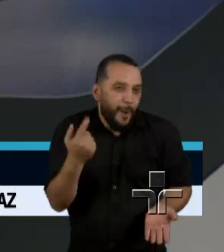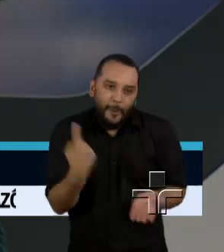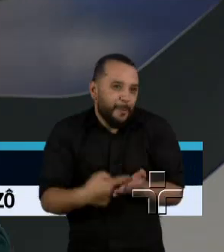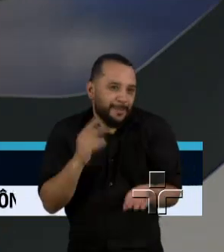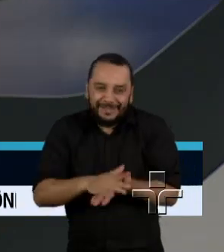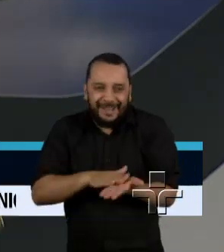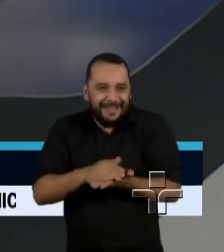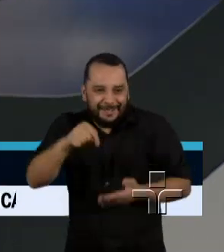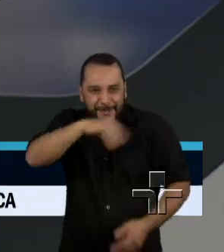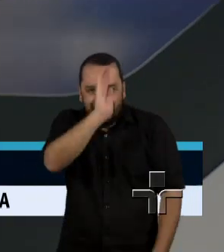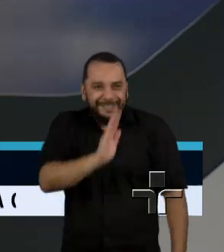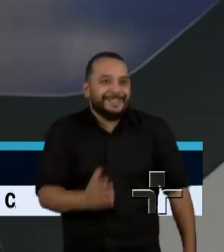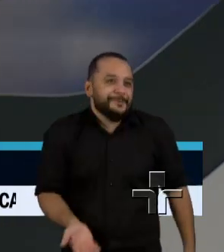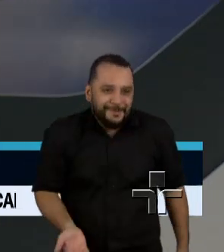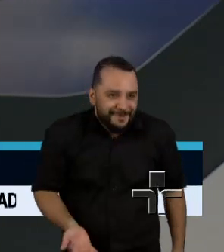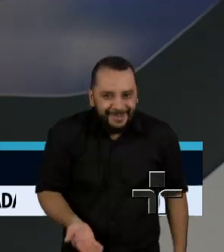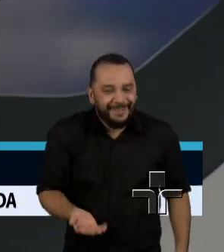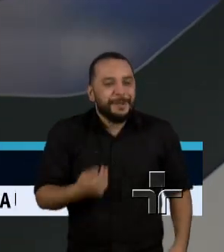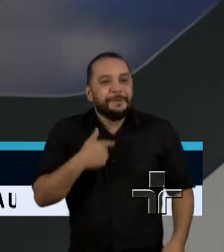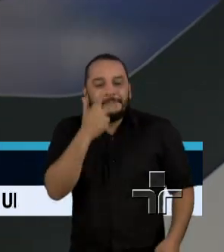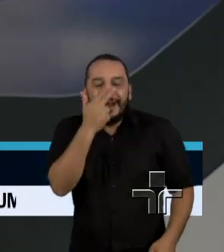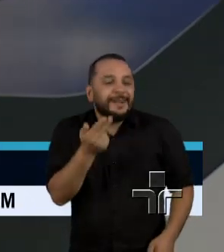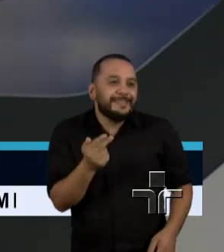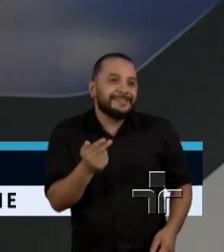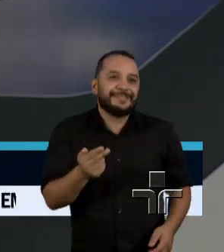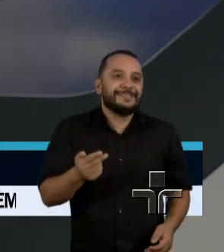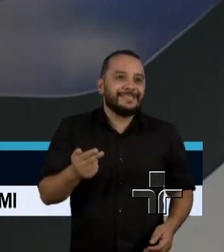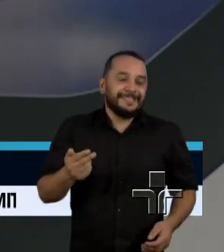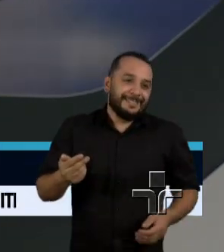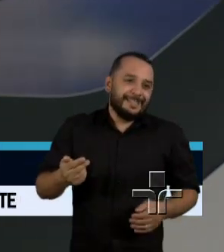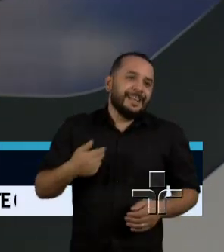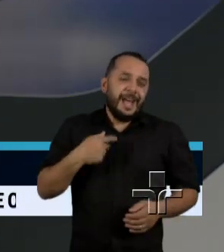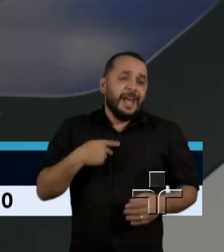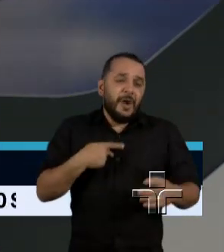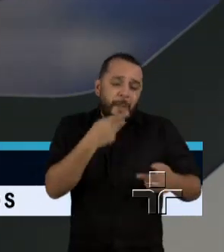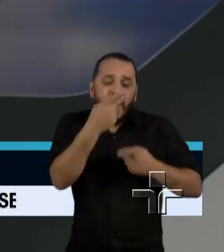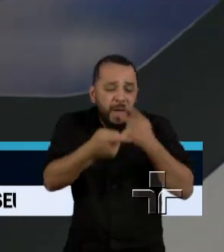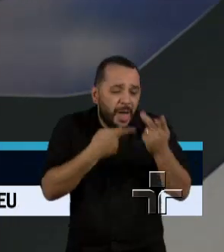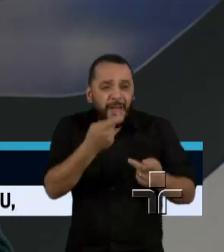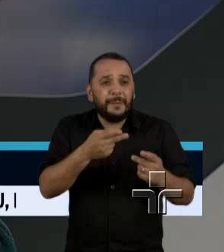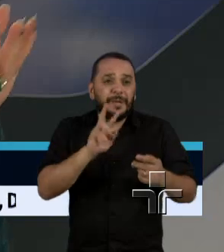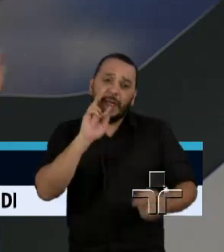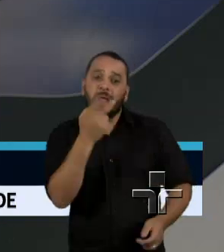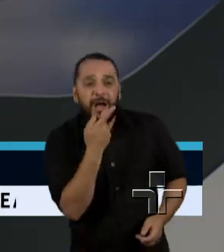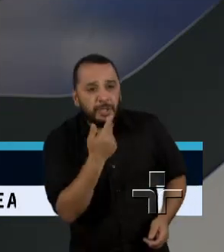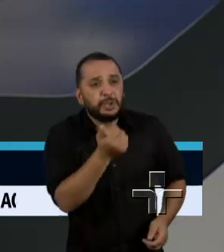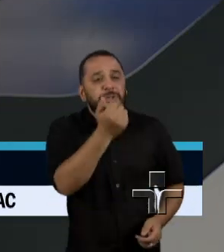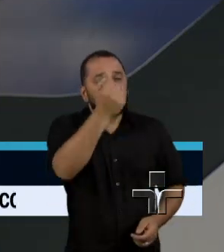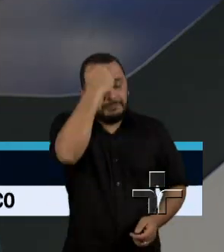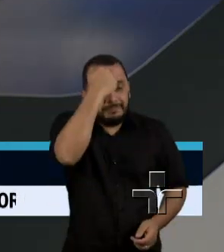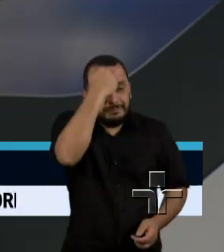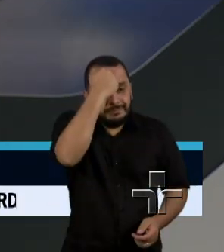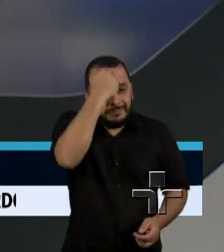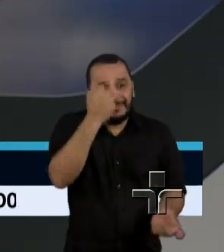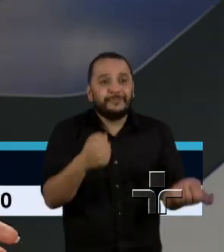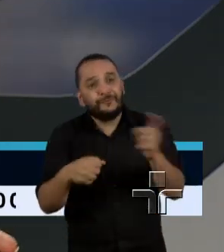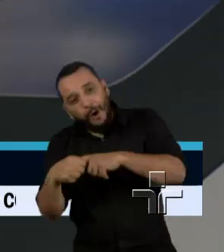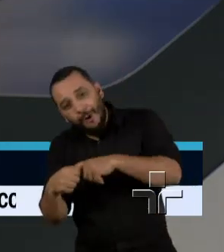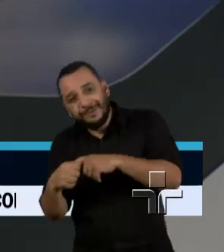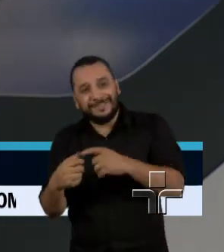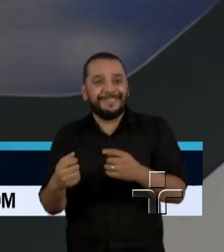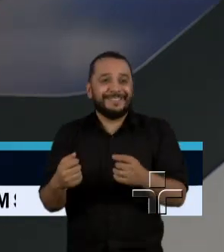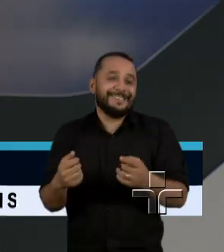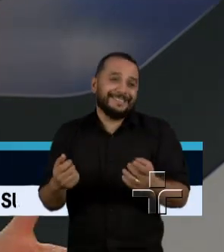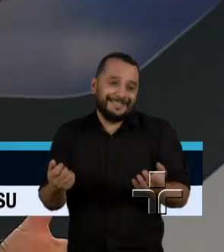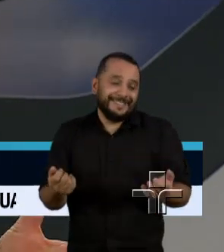Brasil, pelo menos, que a gente vê, com aquilo que se fala, né? Então, você fala um negócio, depois você volta atrás e é